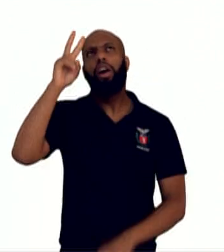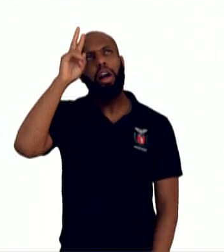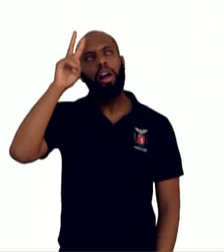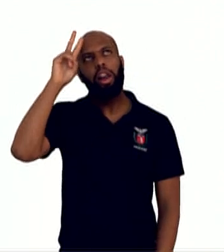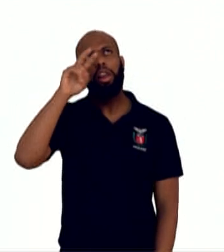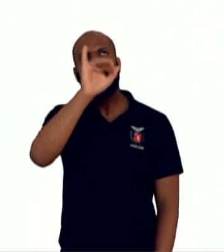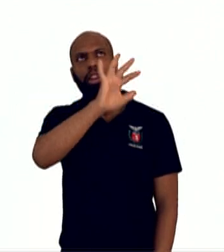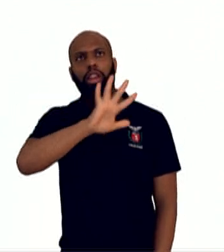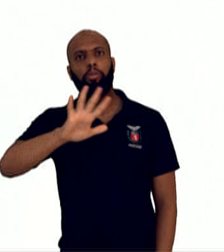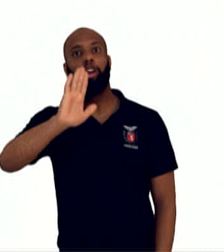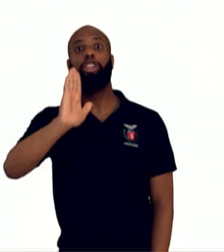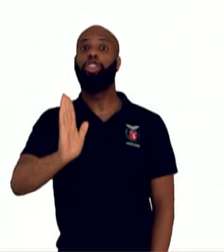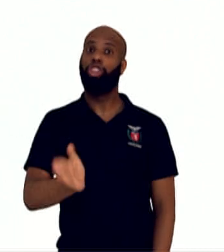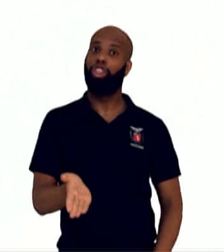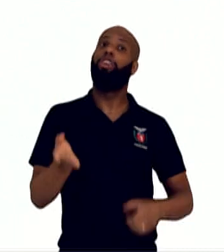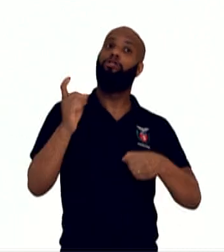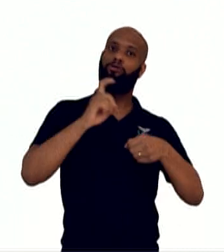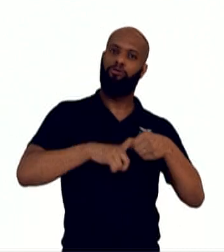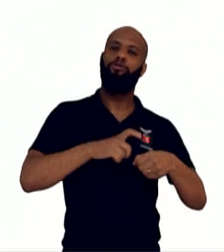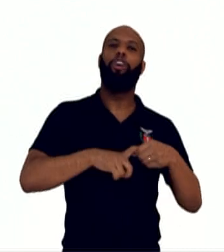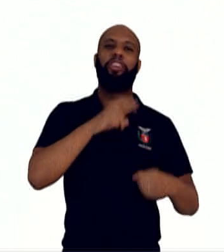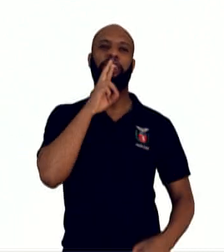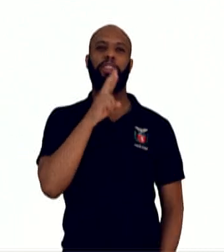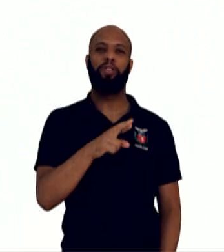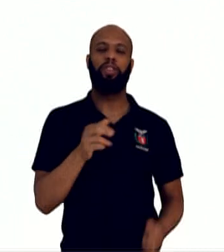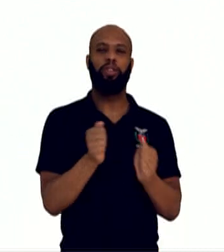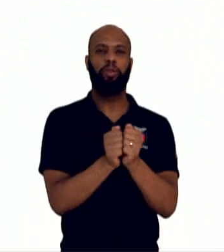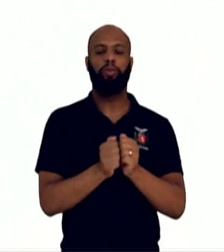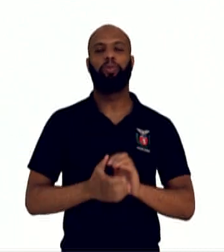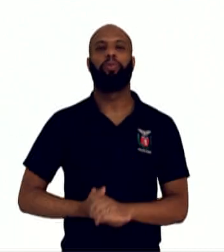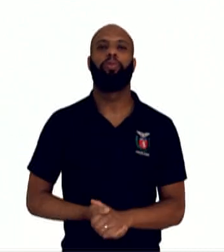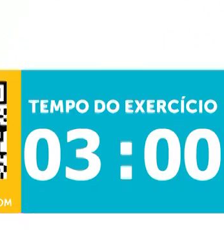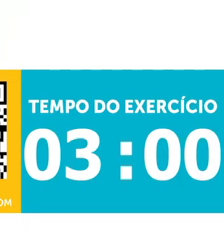delas e daqui a pouquinho eu volto para a gente ver a resposta.